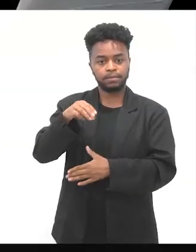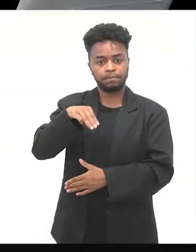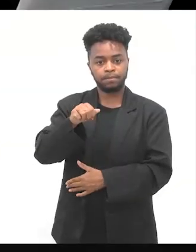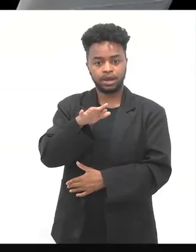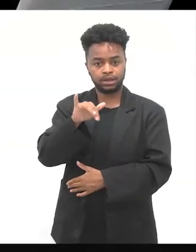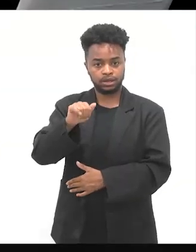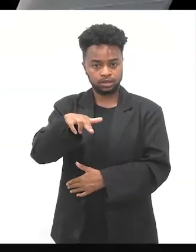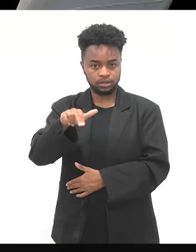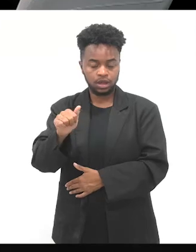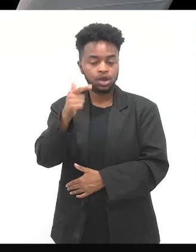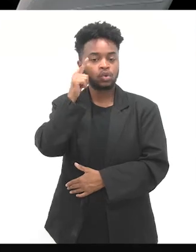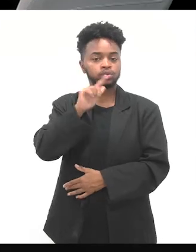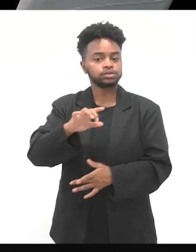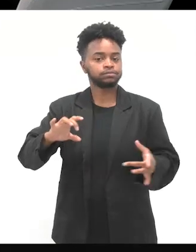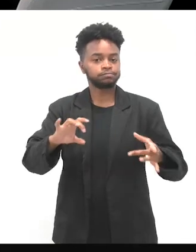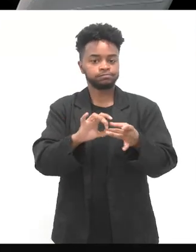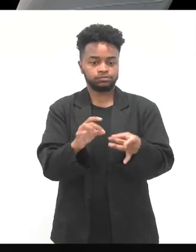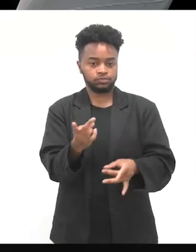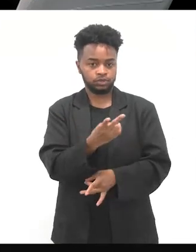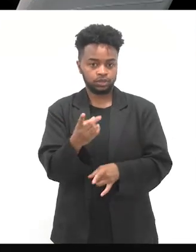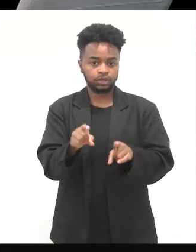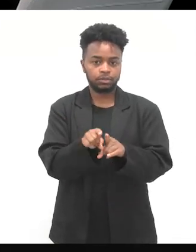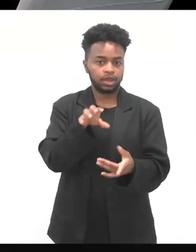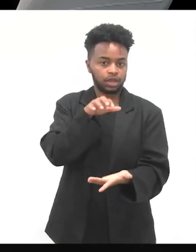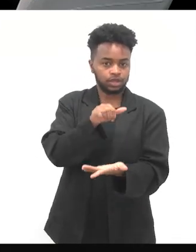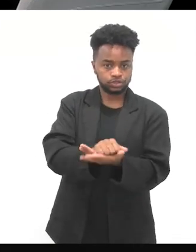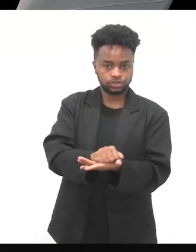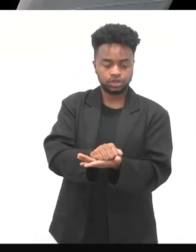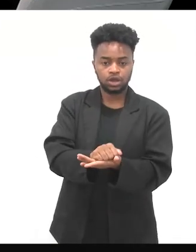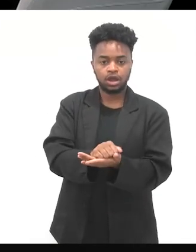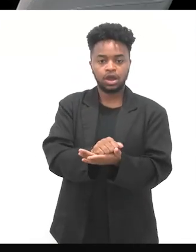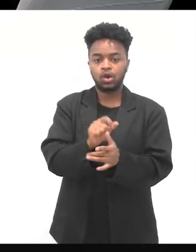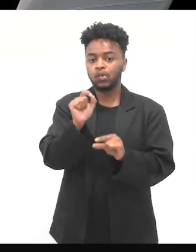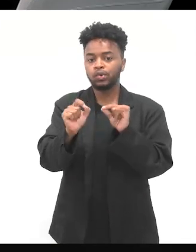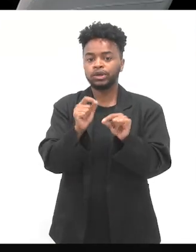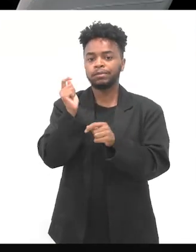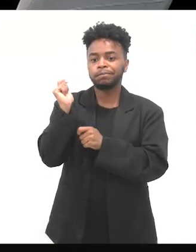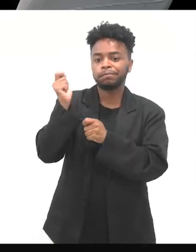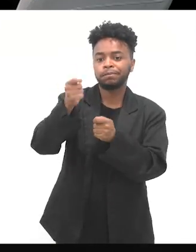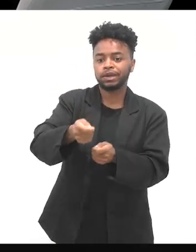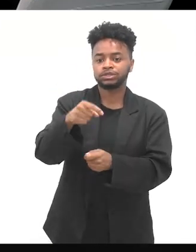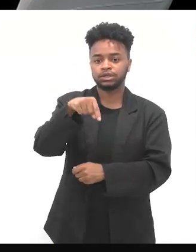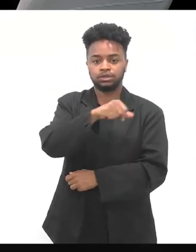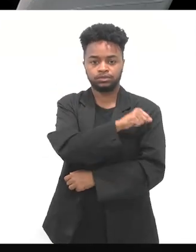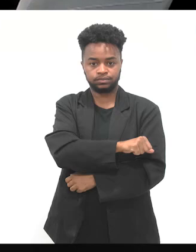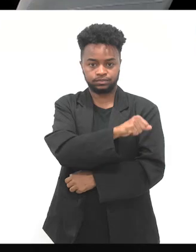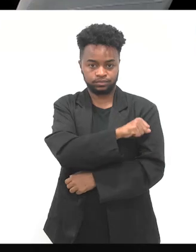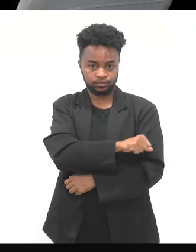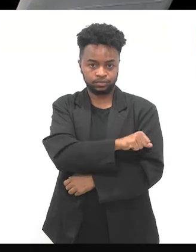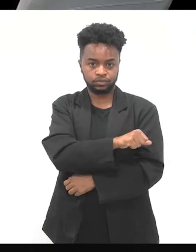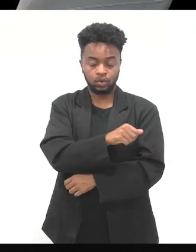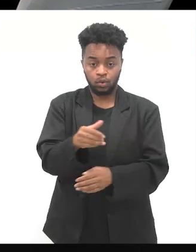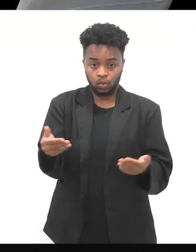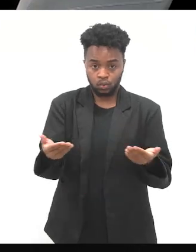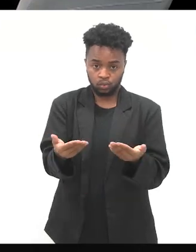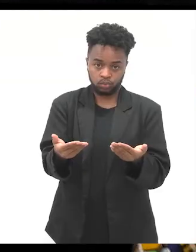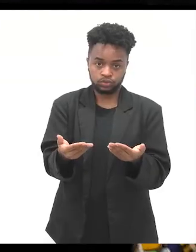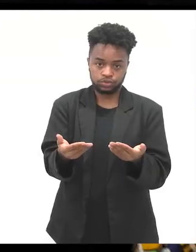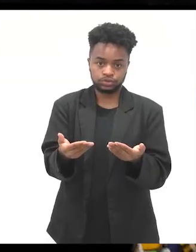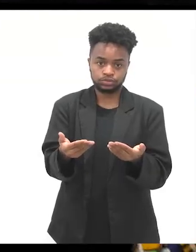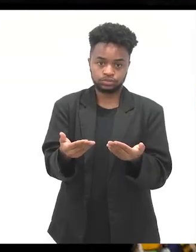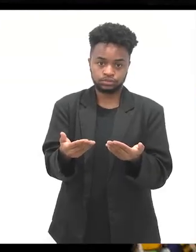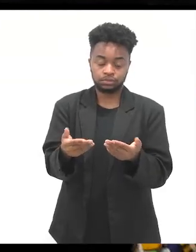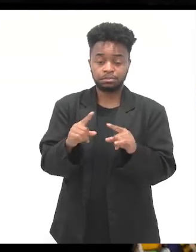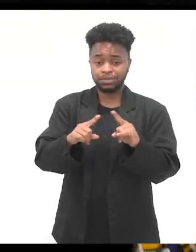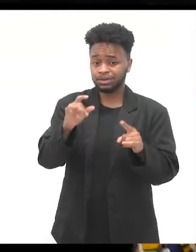gente estreitar os laços e manter registro do que é pescado no Rio de Janeiro, né? Nos dias de hoje,